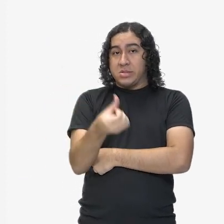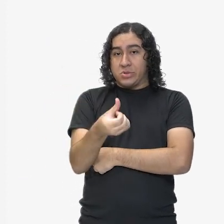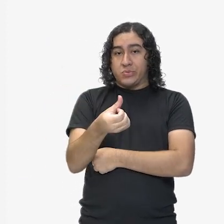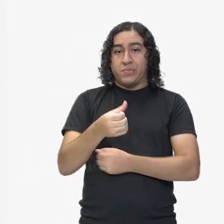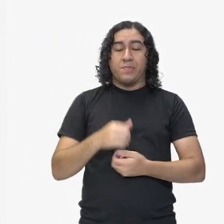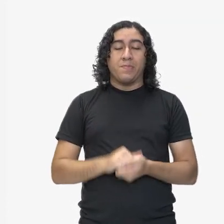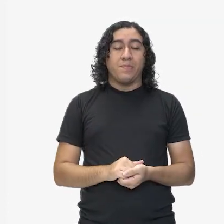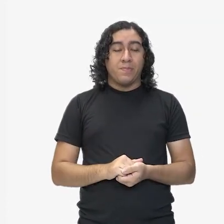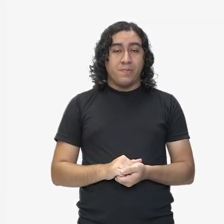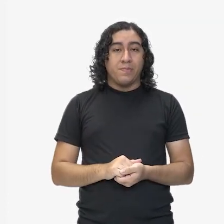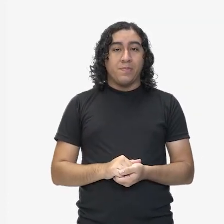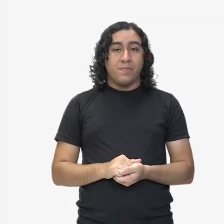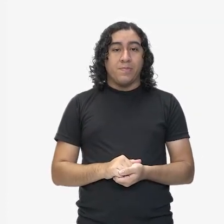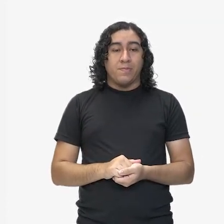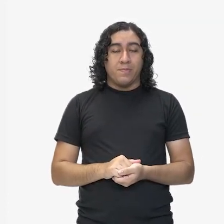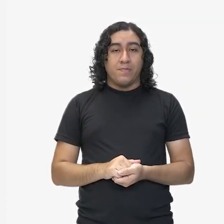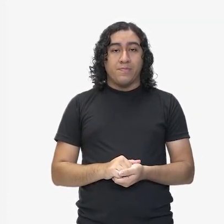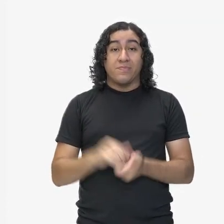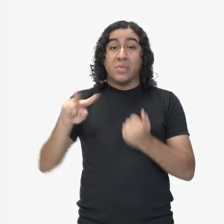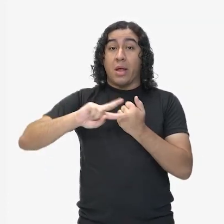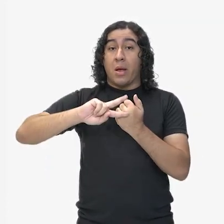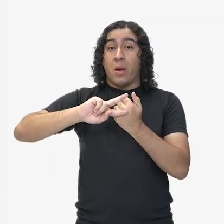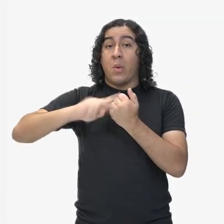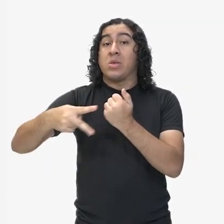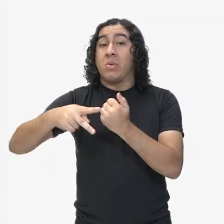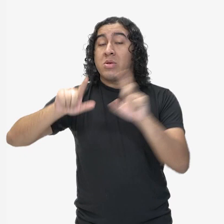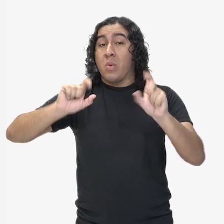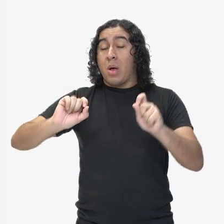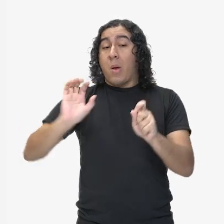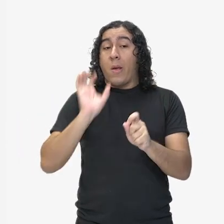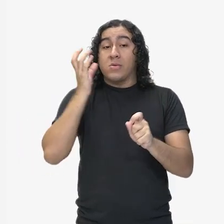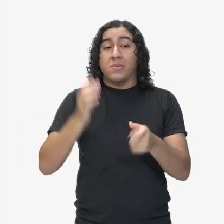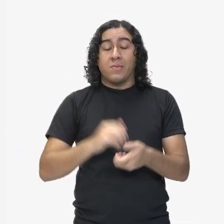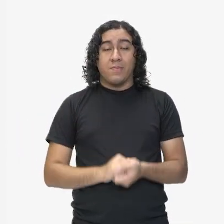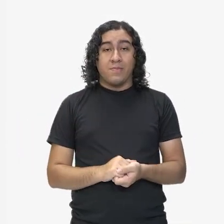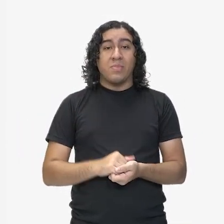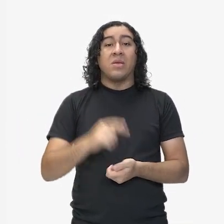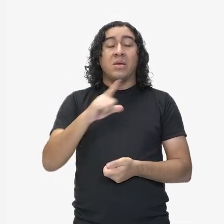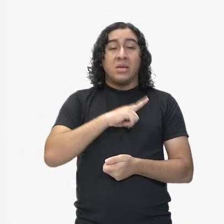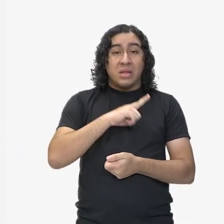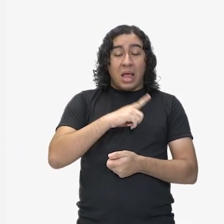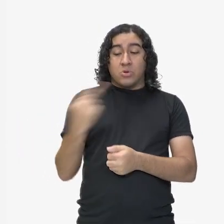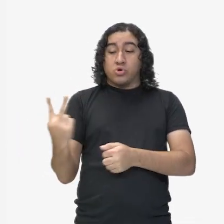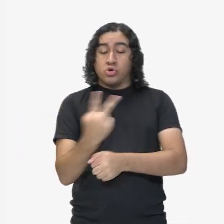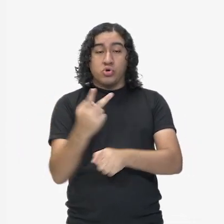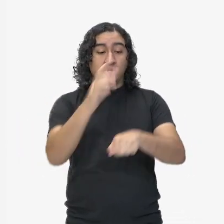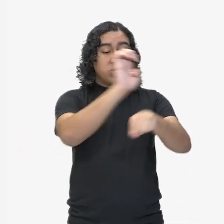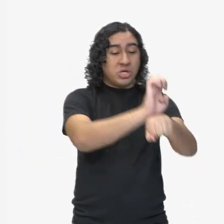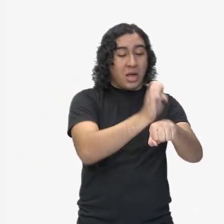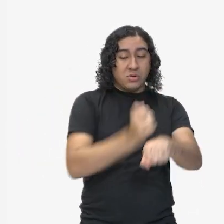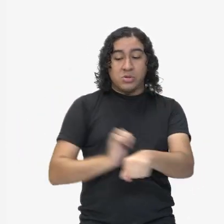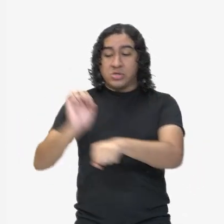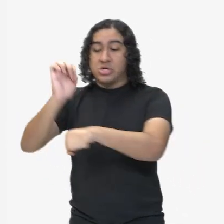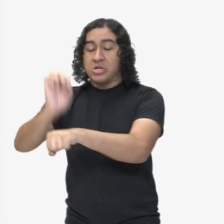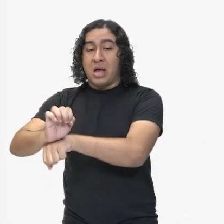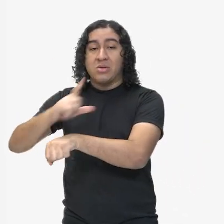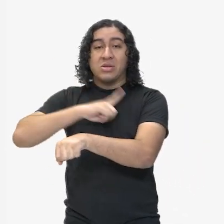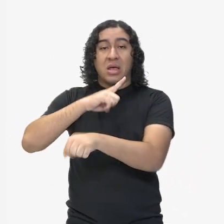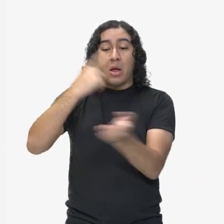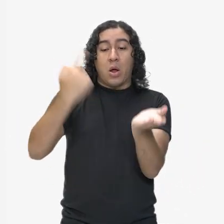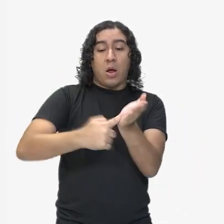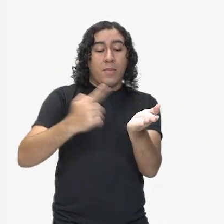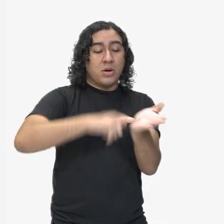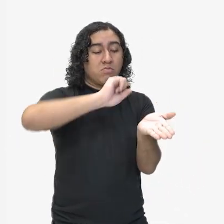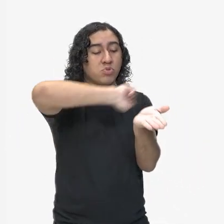1916. Como consequência da guerra, houve assinatura entre catarinenses e paranaenses, pondo fim